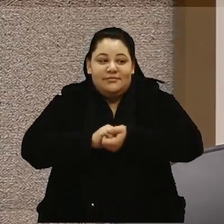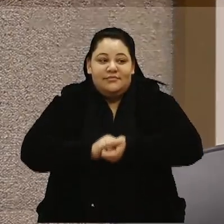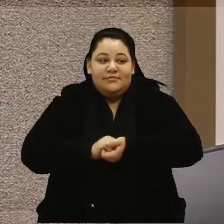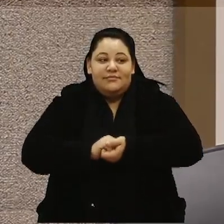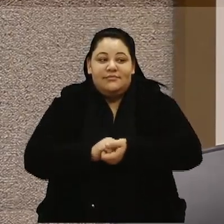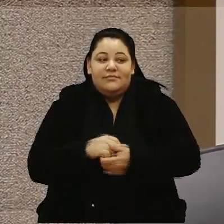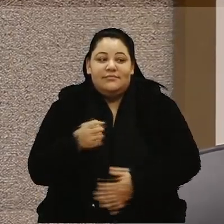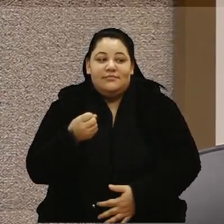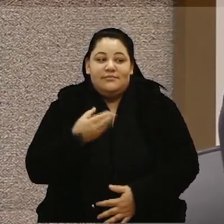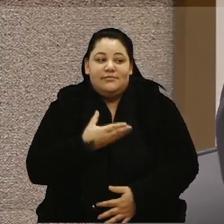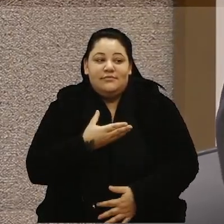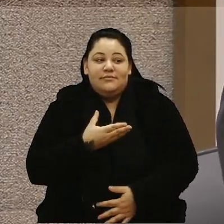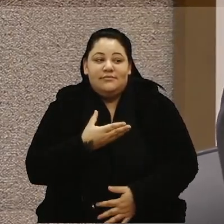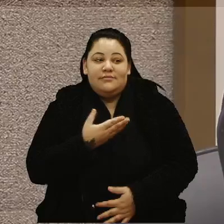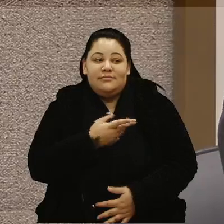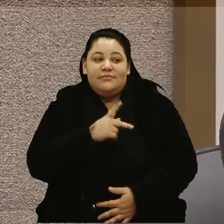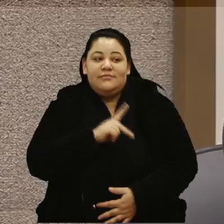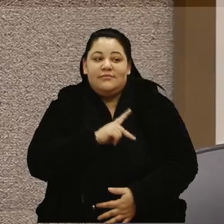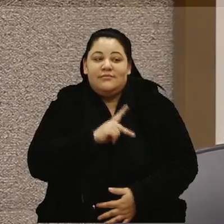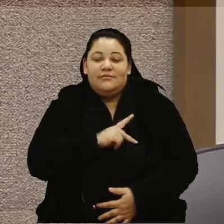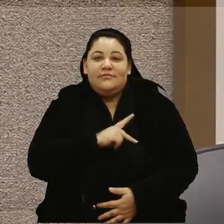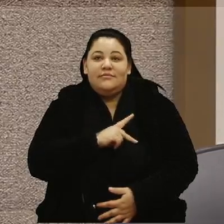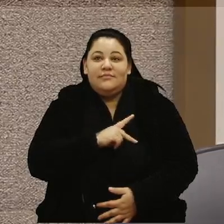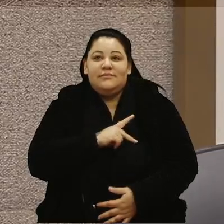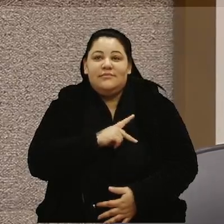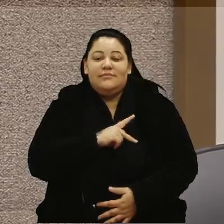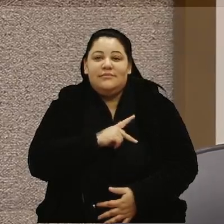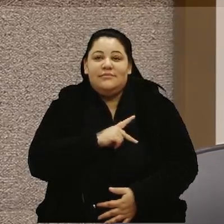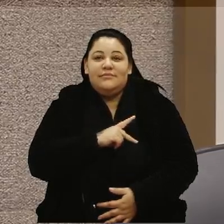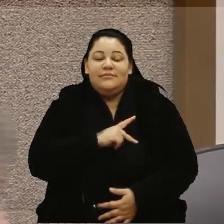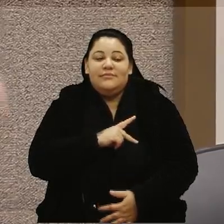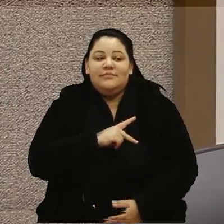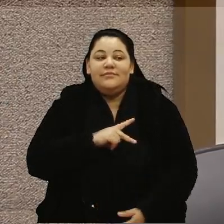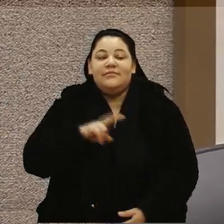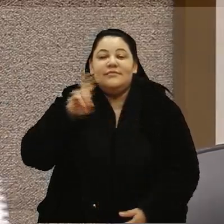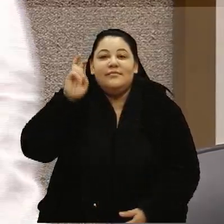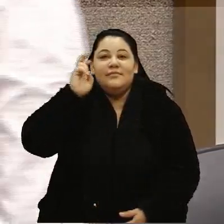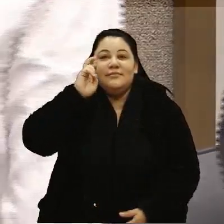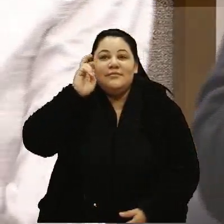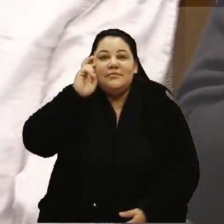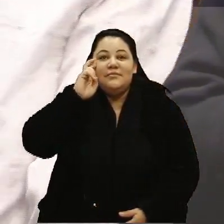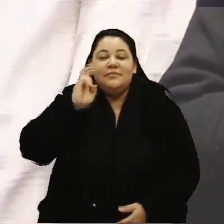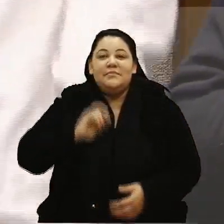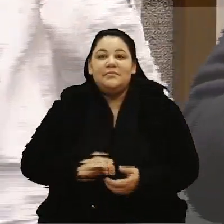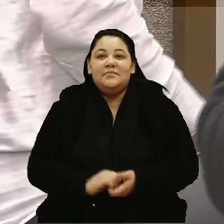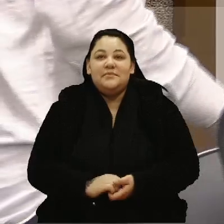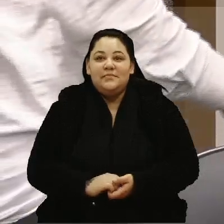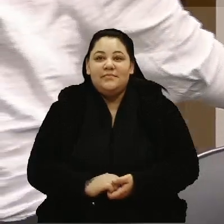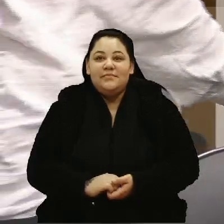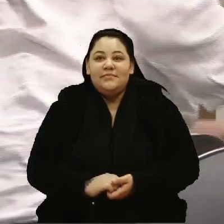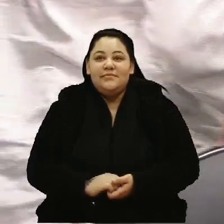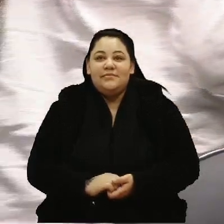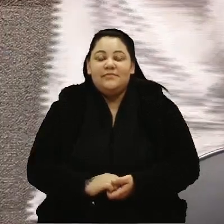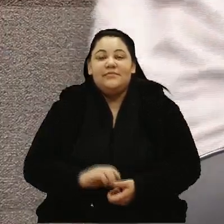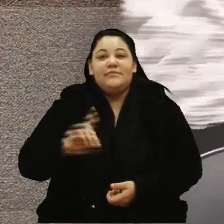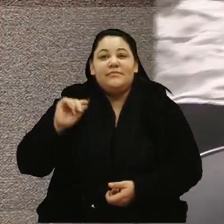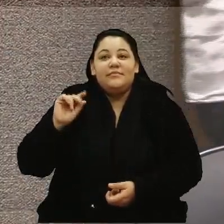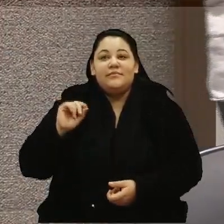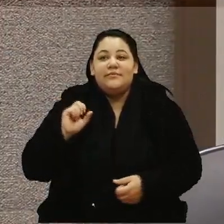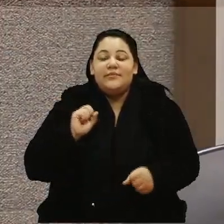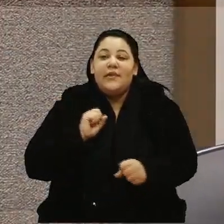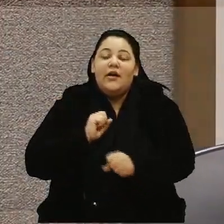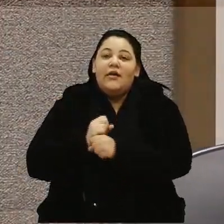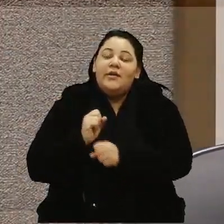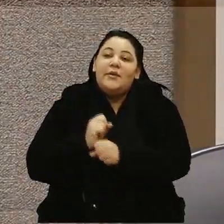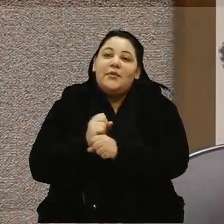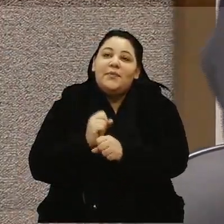da União das Associações de Bairro, na pessoa do Valdir. É o 5º mandato dele, vai para 10 anos, né? Vai fazer 10 anos, mas 10